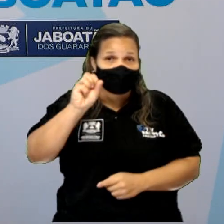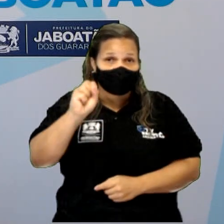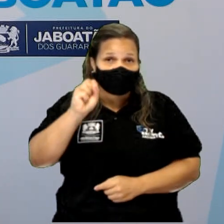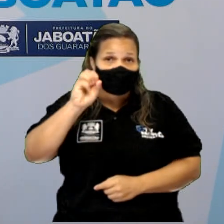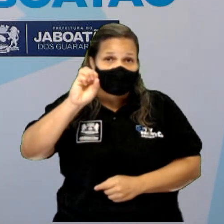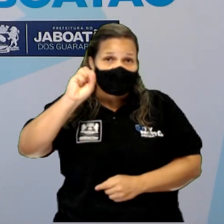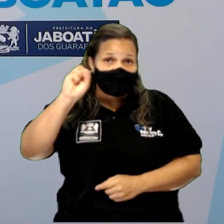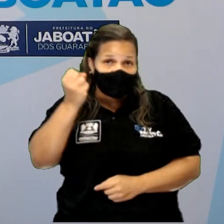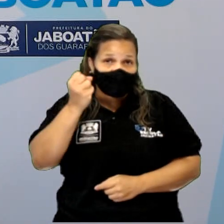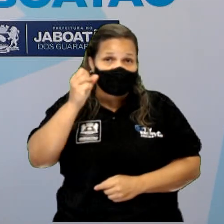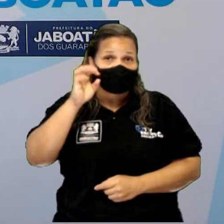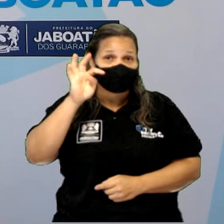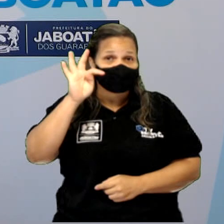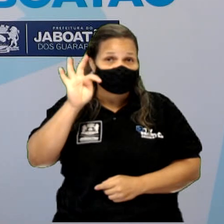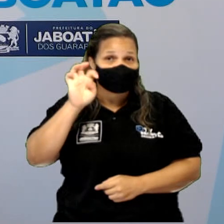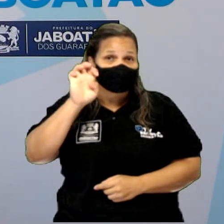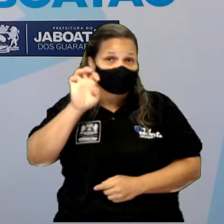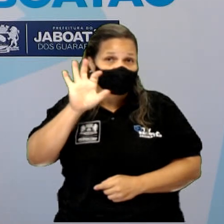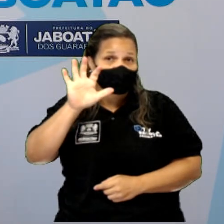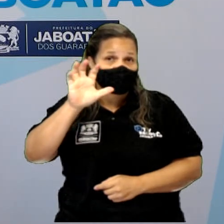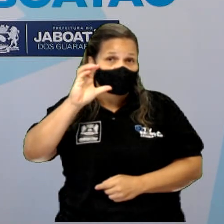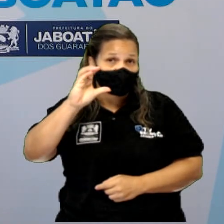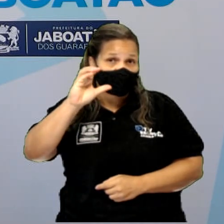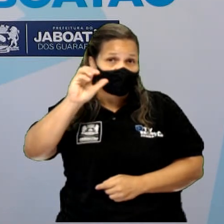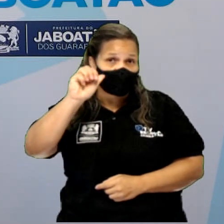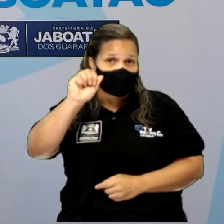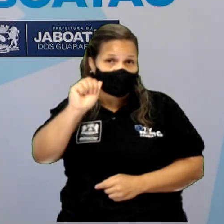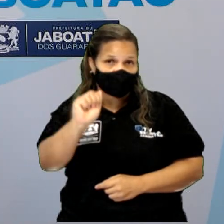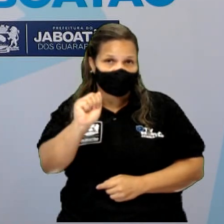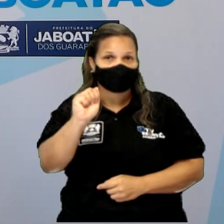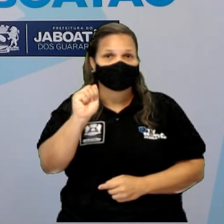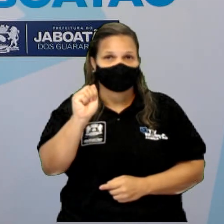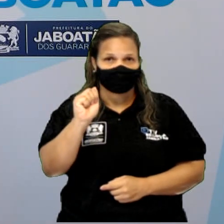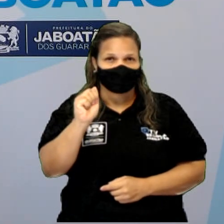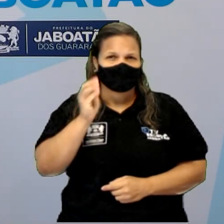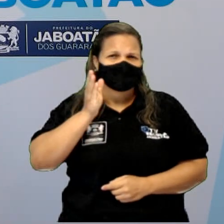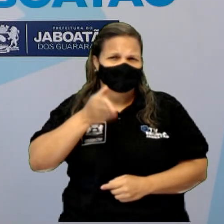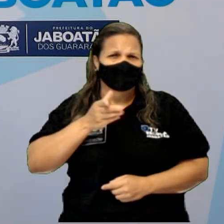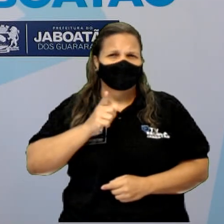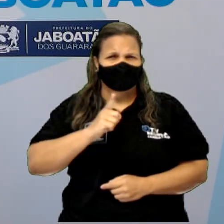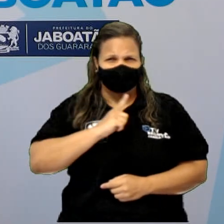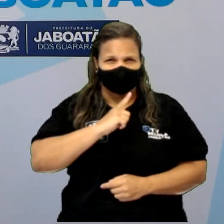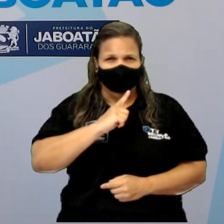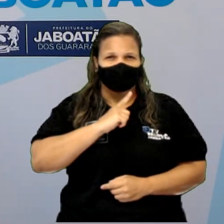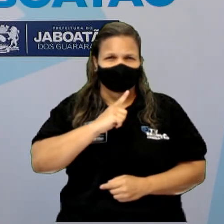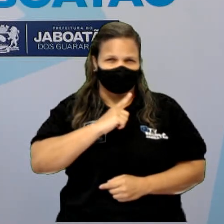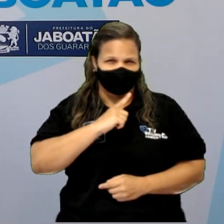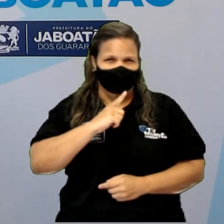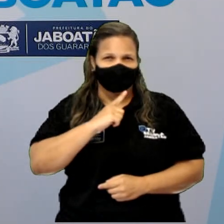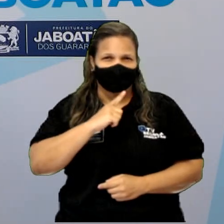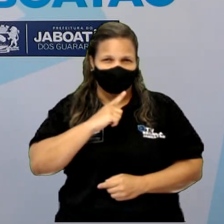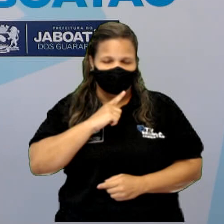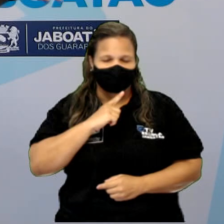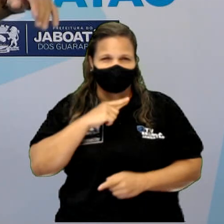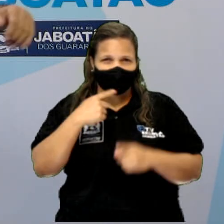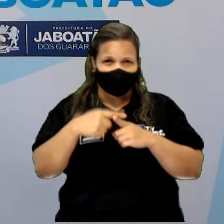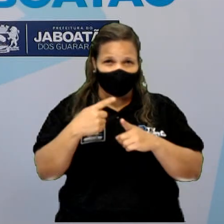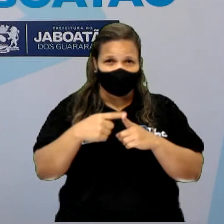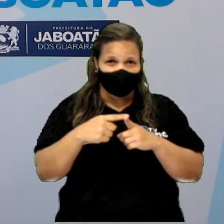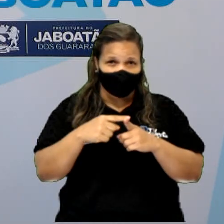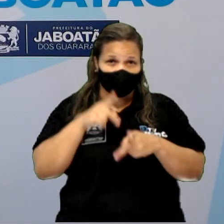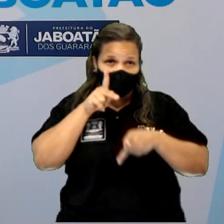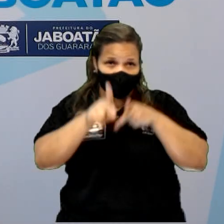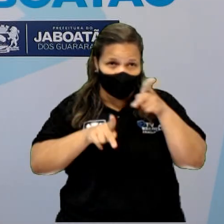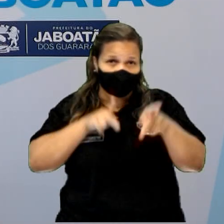foi só com a ajuda de uma dominação que já existia, porque os astecas já tinham dominado uma região de